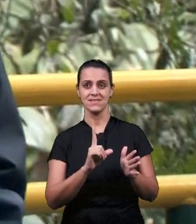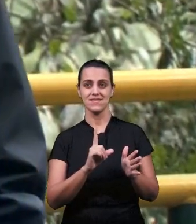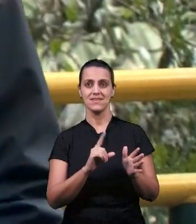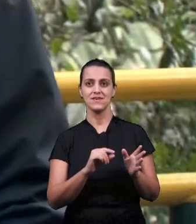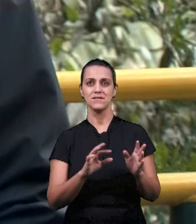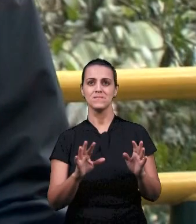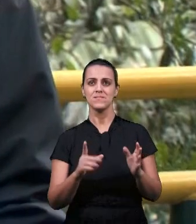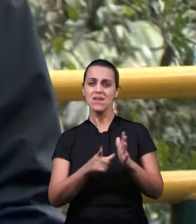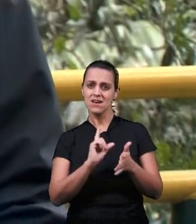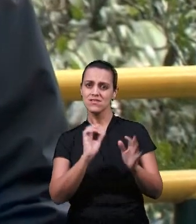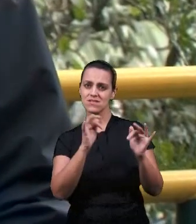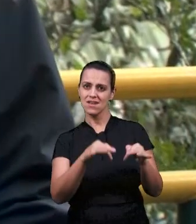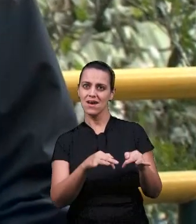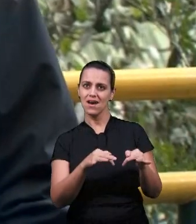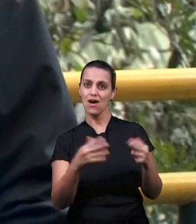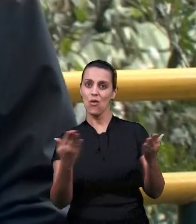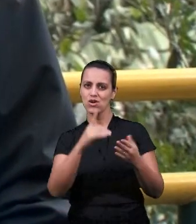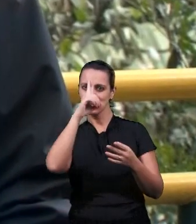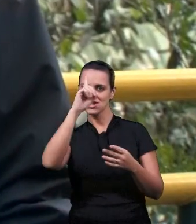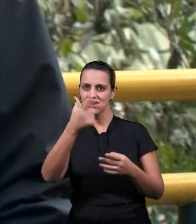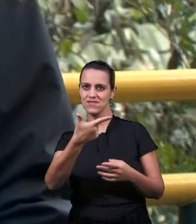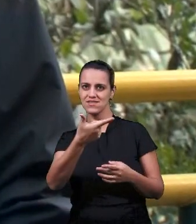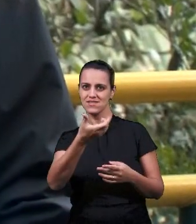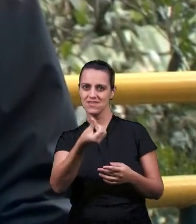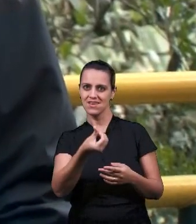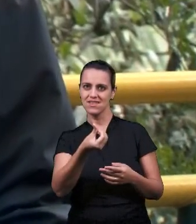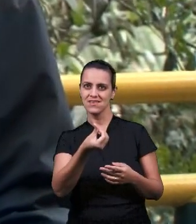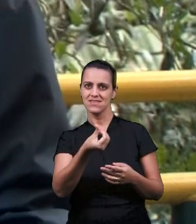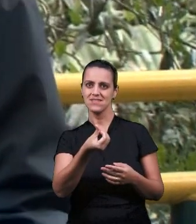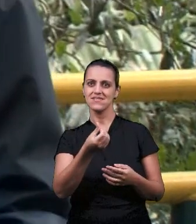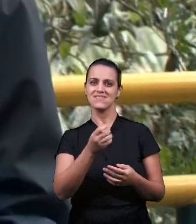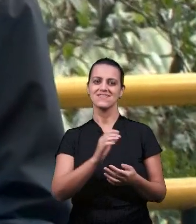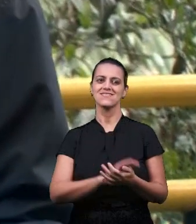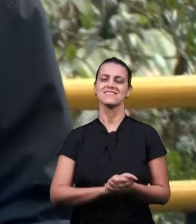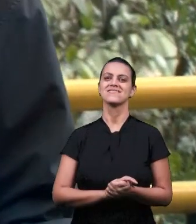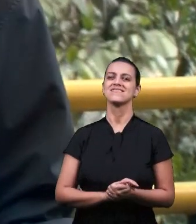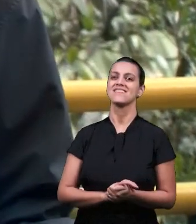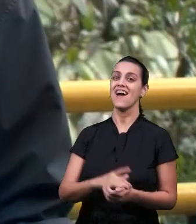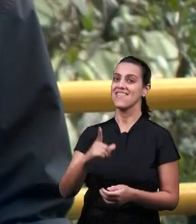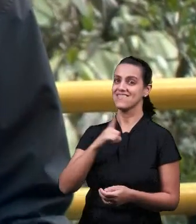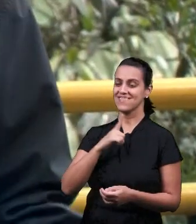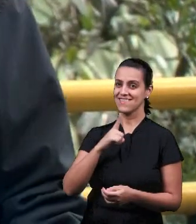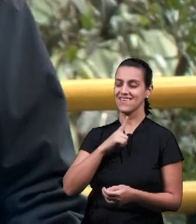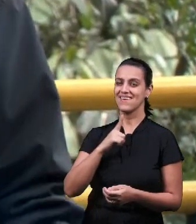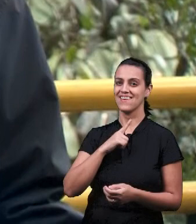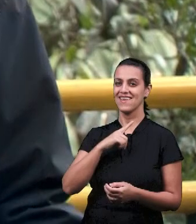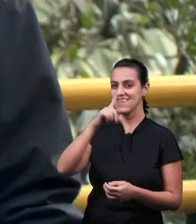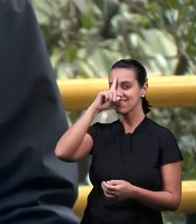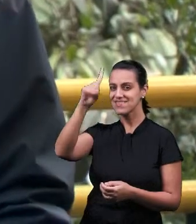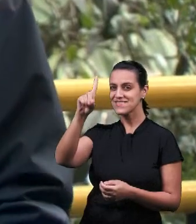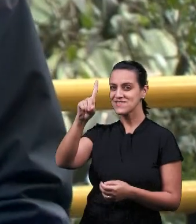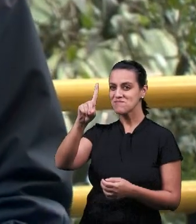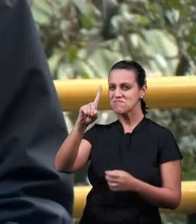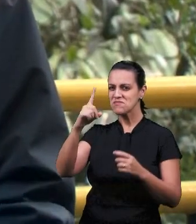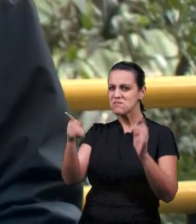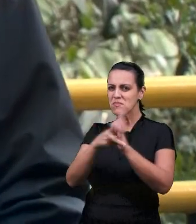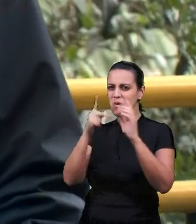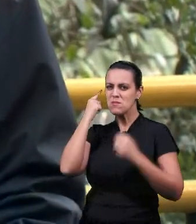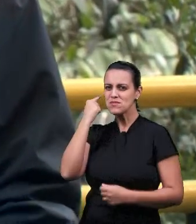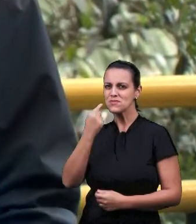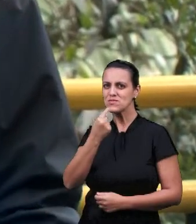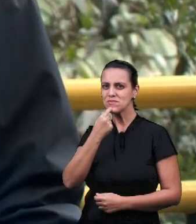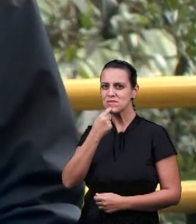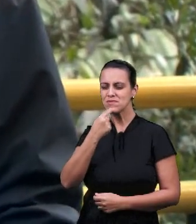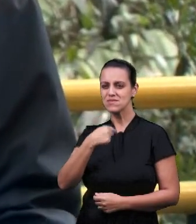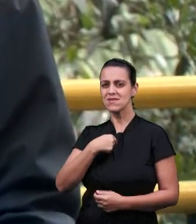do Surdo. Surdos. Isso. Dos deficientes. Nós temos um grupo grande irmãos que estão assistindo. Temos. É verdade. Eu estava até vindo para cá pensando em